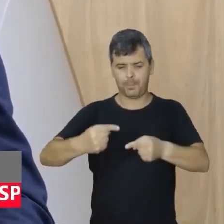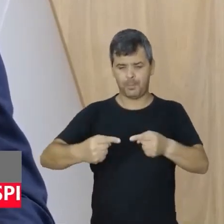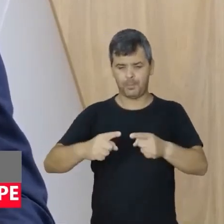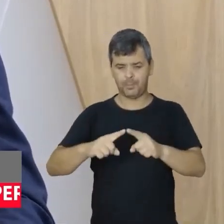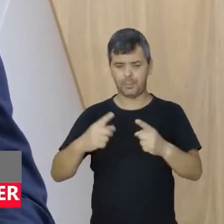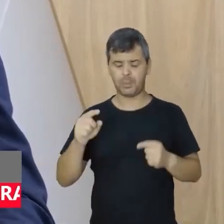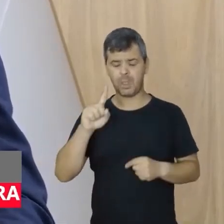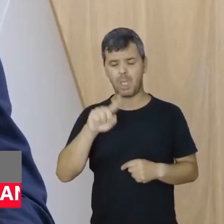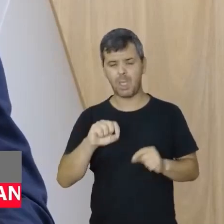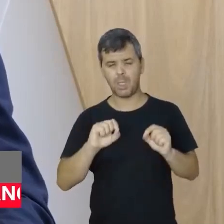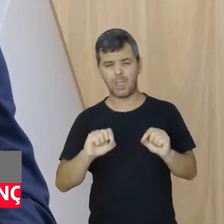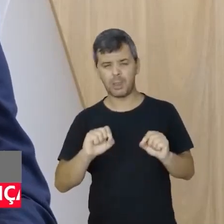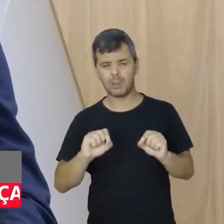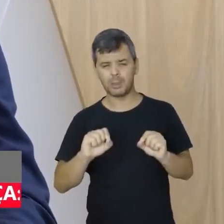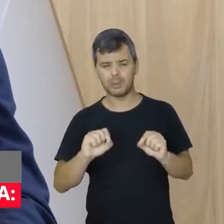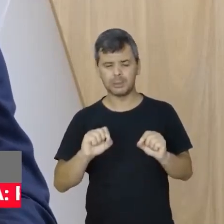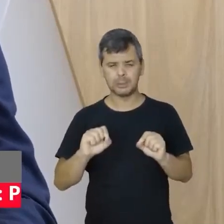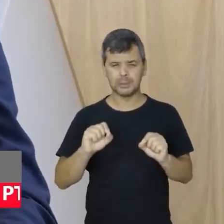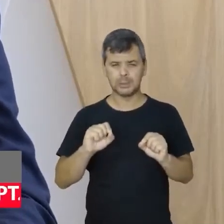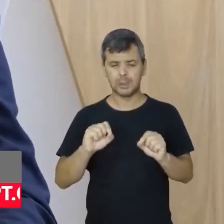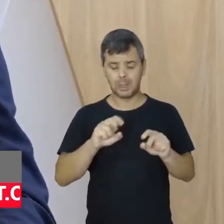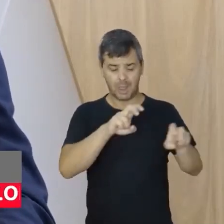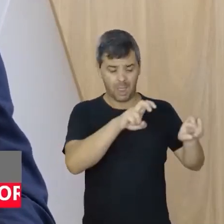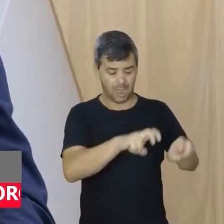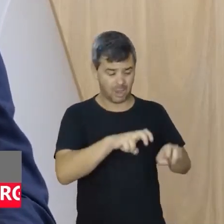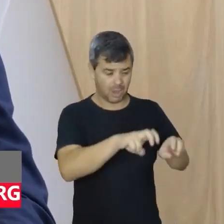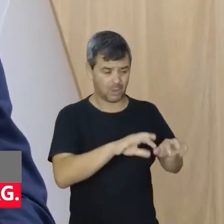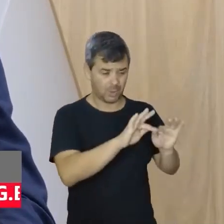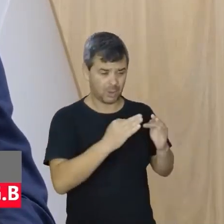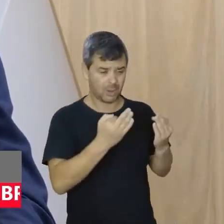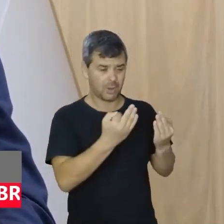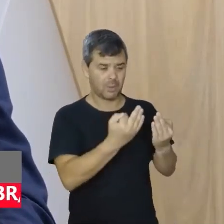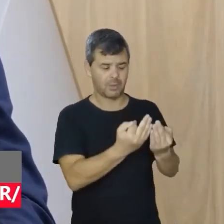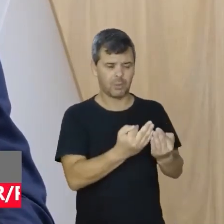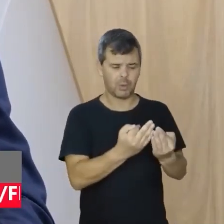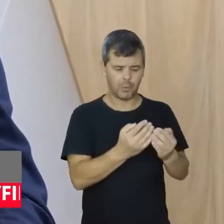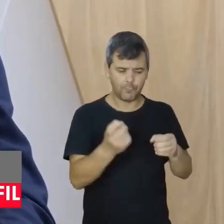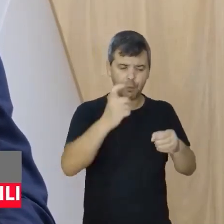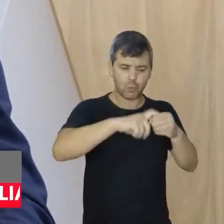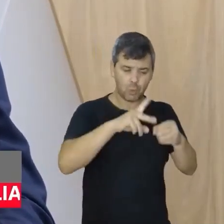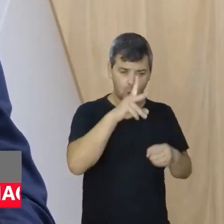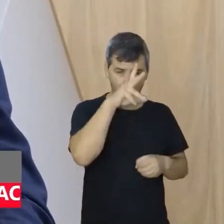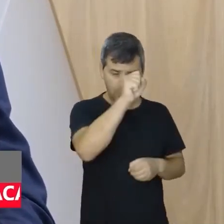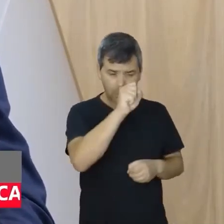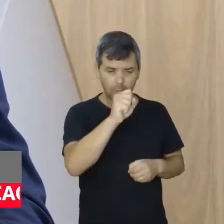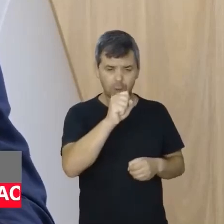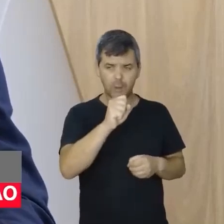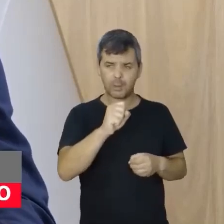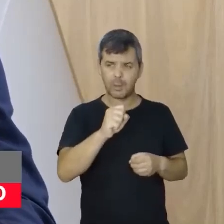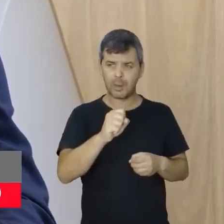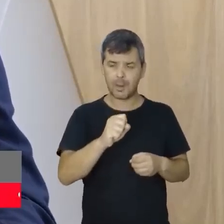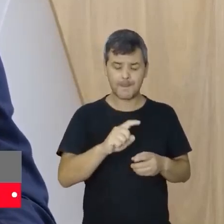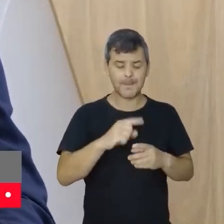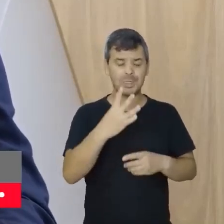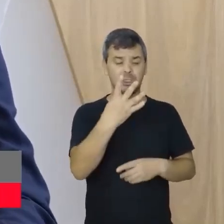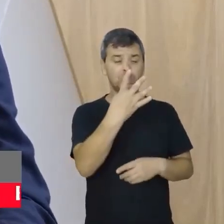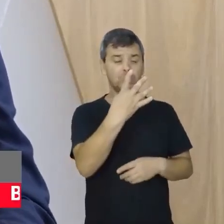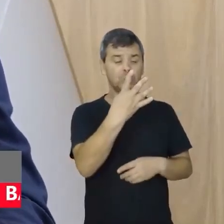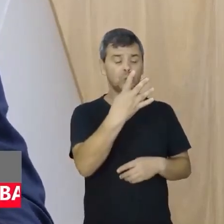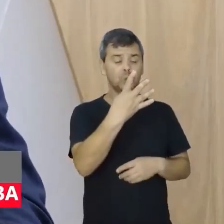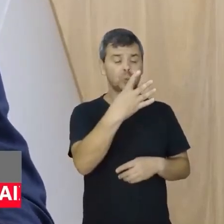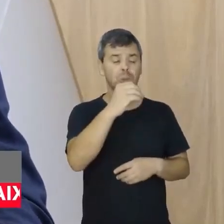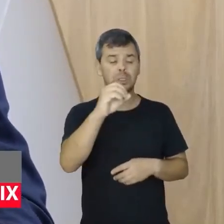públicas, a agricultura familiar ainda demonstra com muita força. Nos ofertaram, Amanda, mais de 400